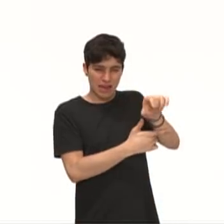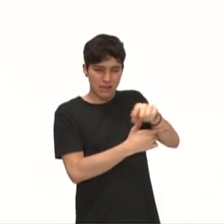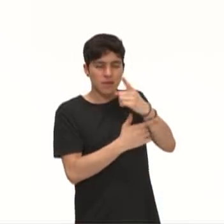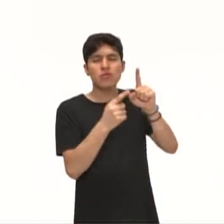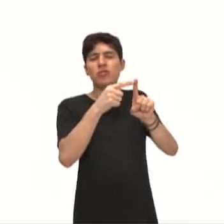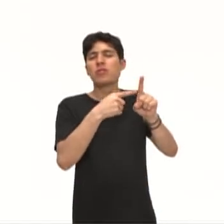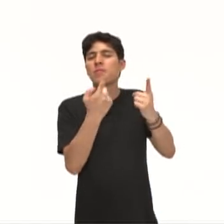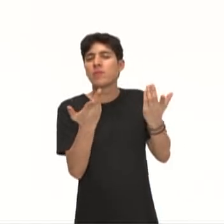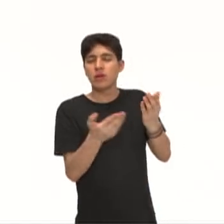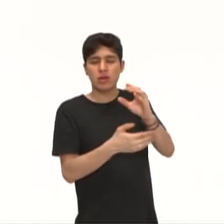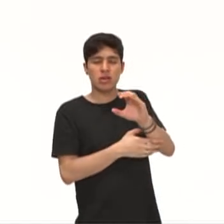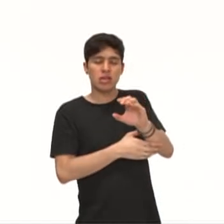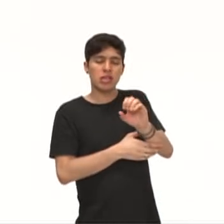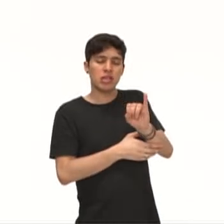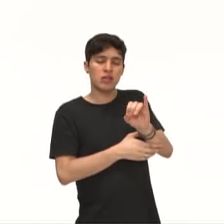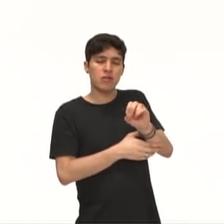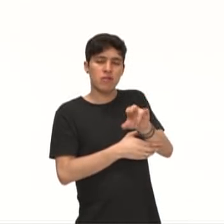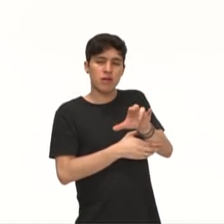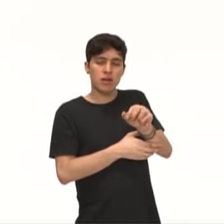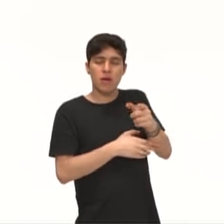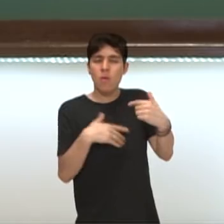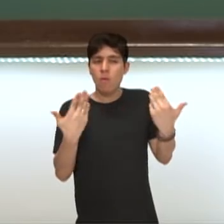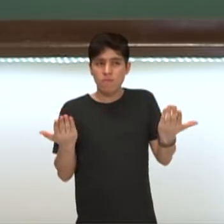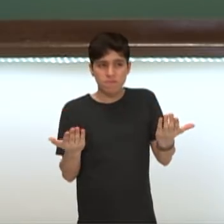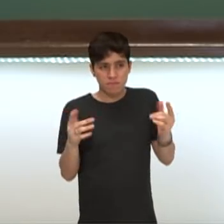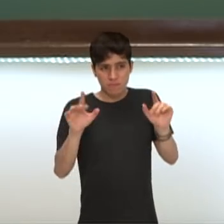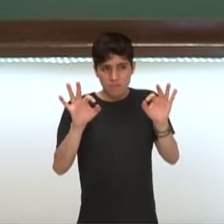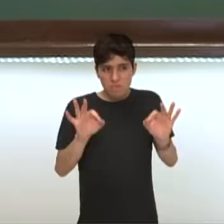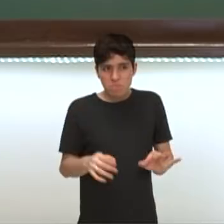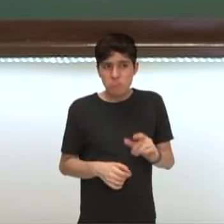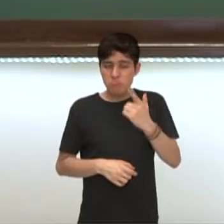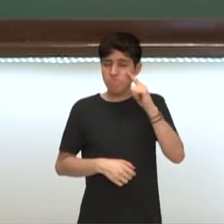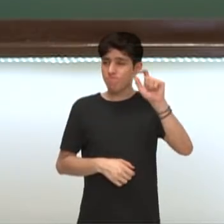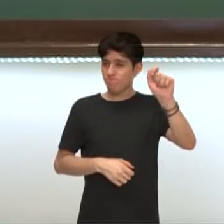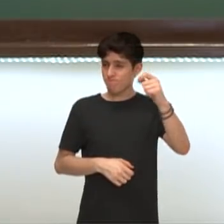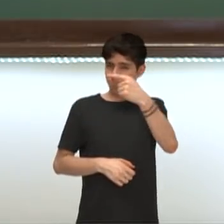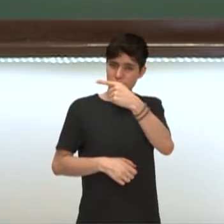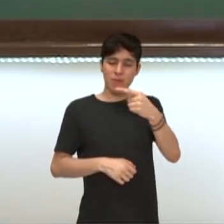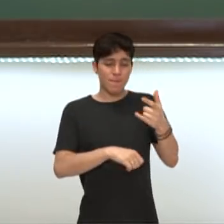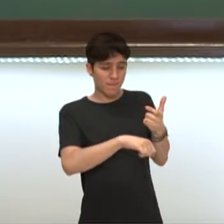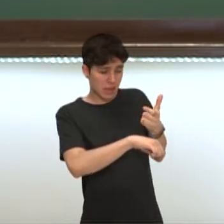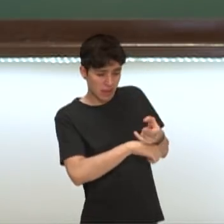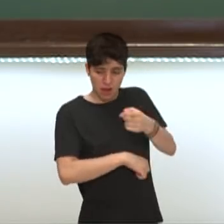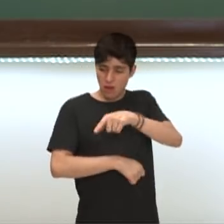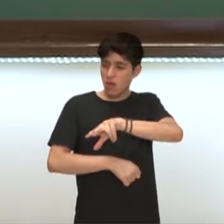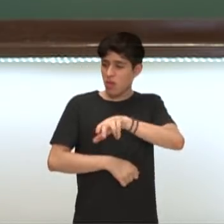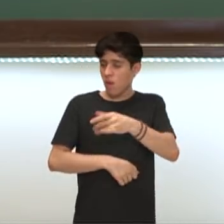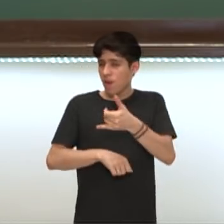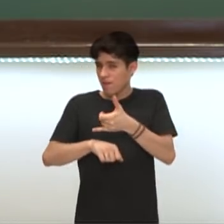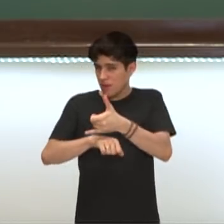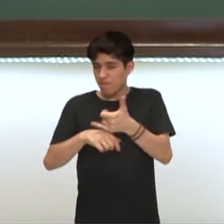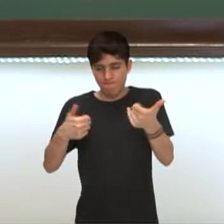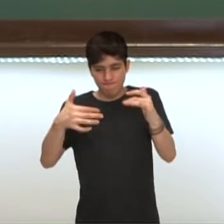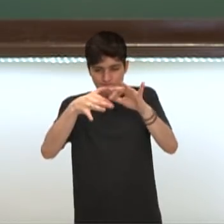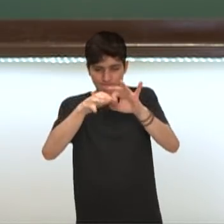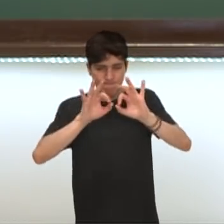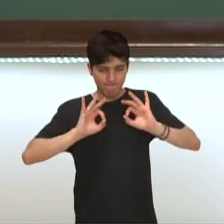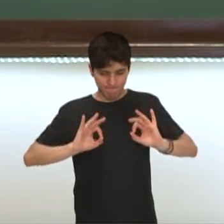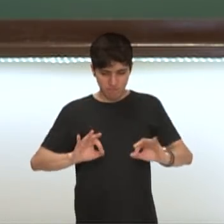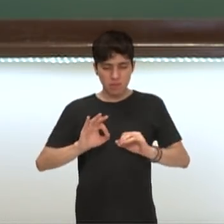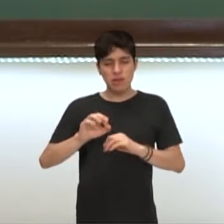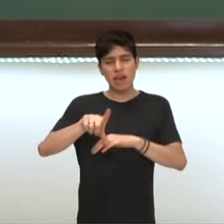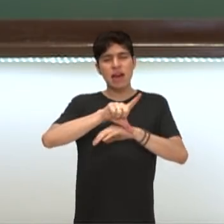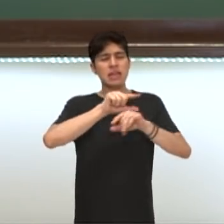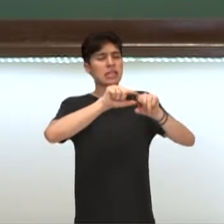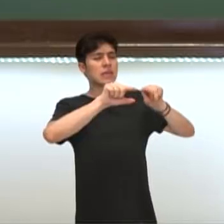iônica, o brometo de potássio, um metal e um não metal, tá? Tem ali misturado covalente e tudo mais. Mas o que